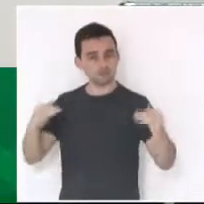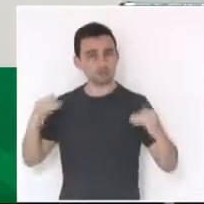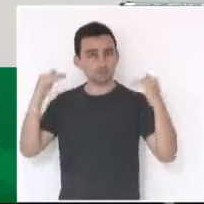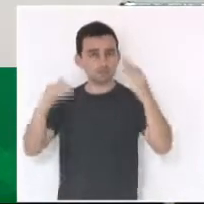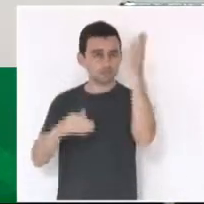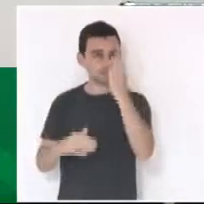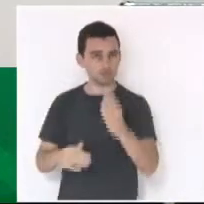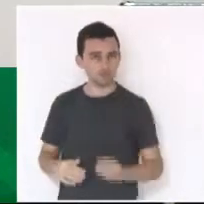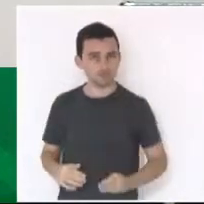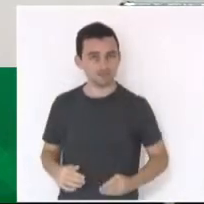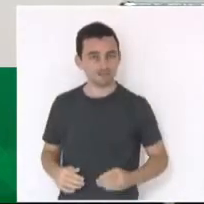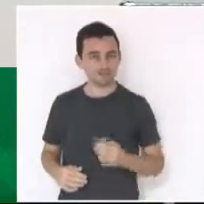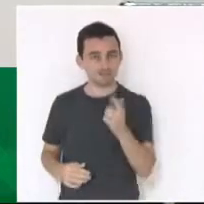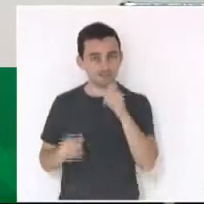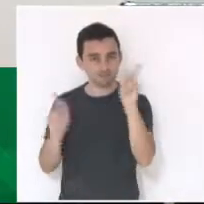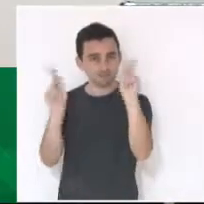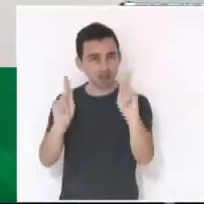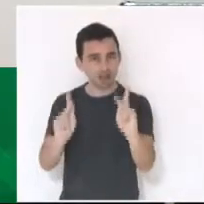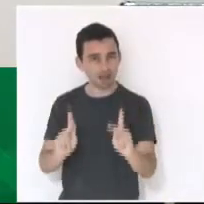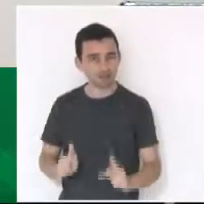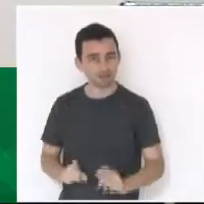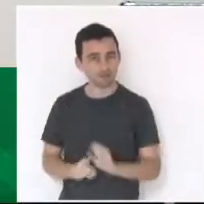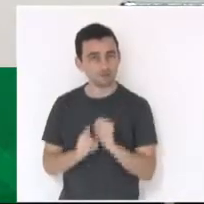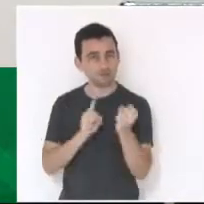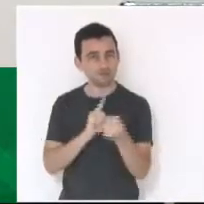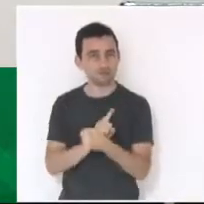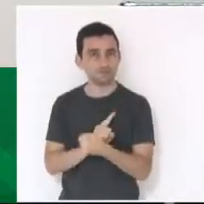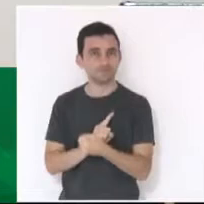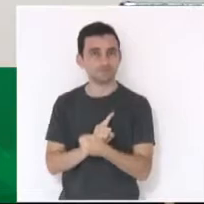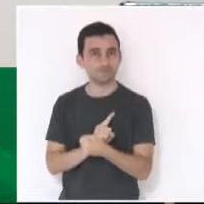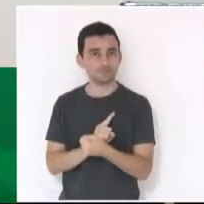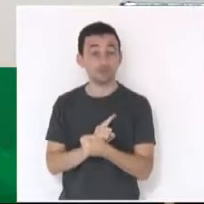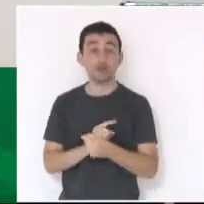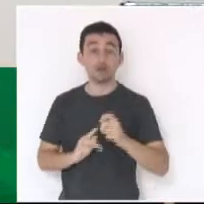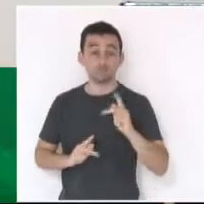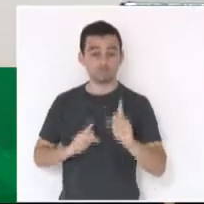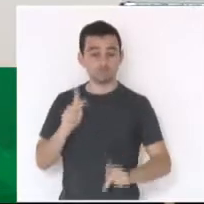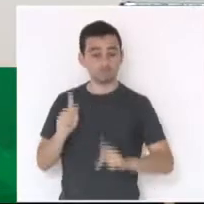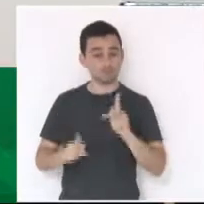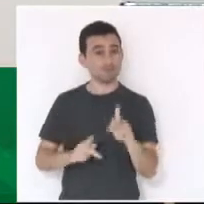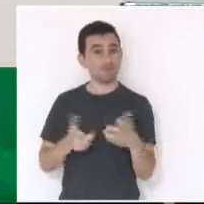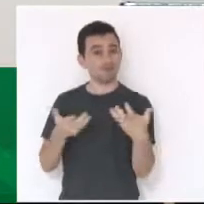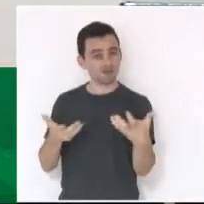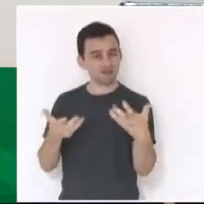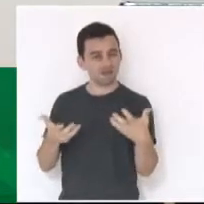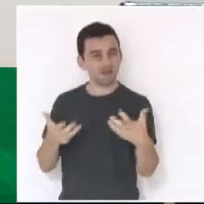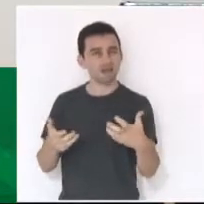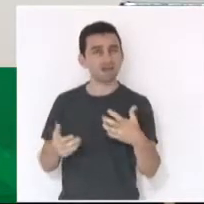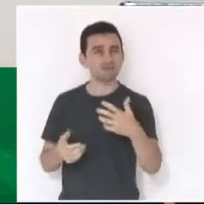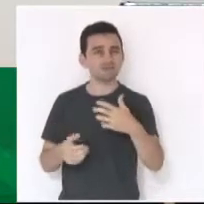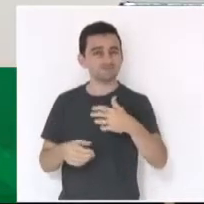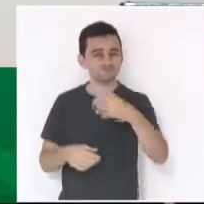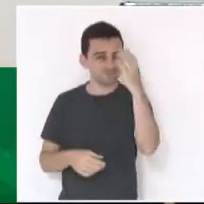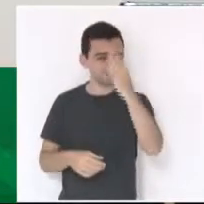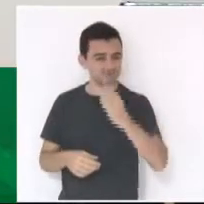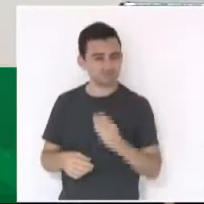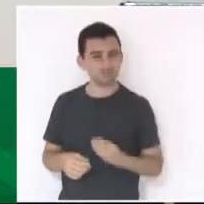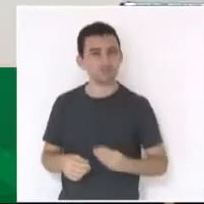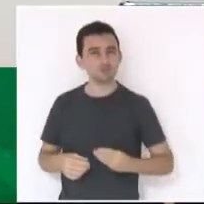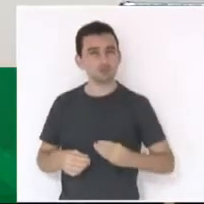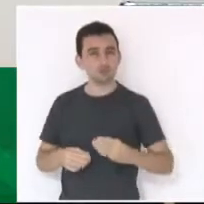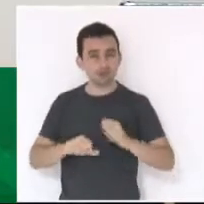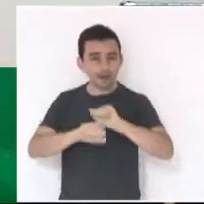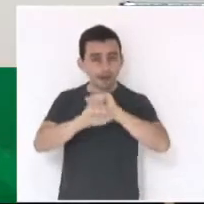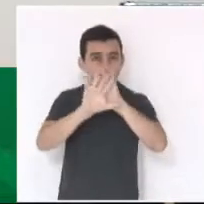na prosperidade econômica e social e a população espera um país mais transparente e participativo